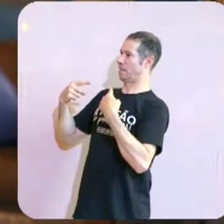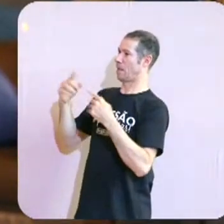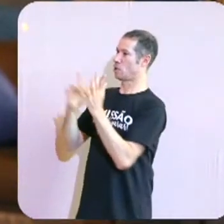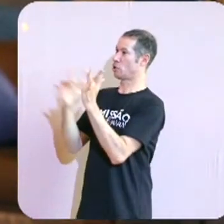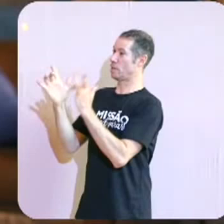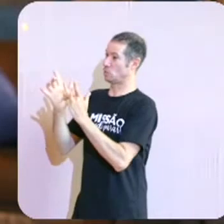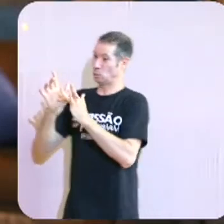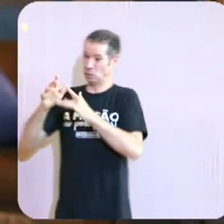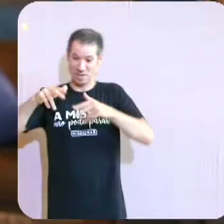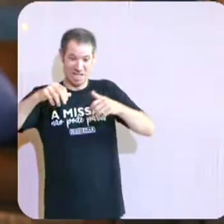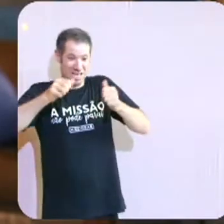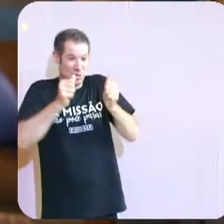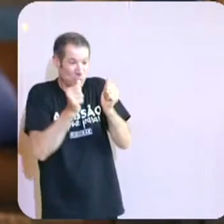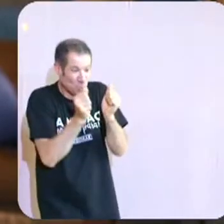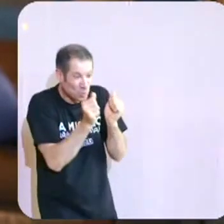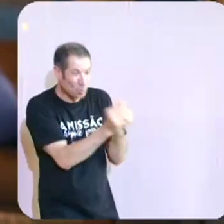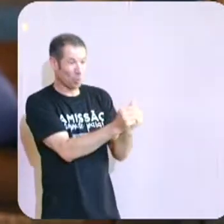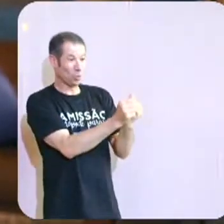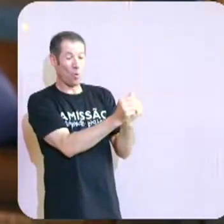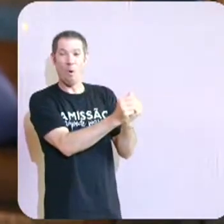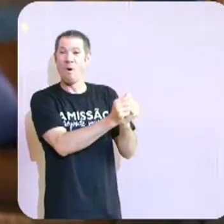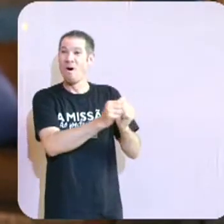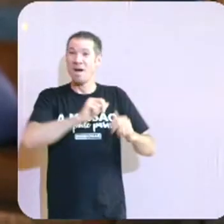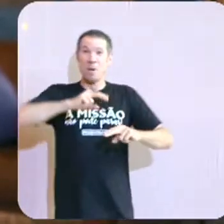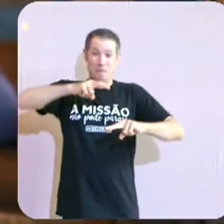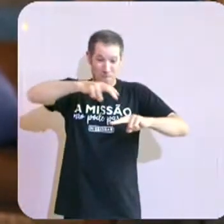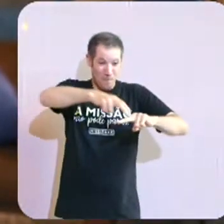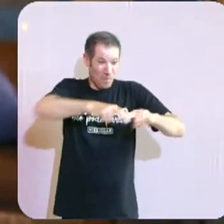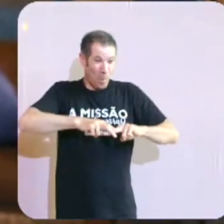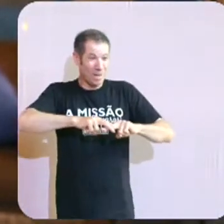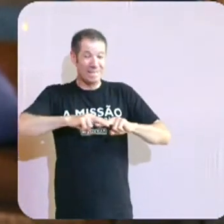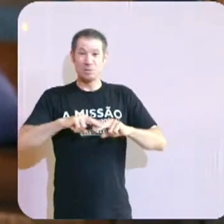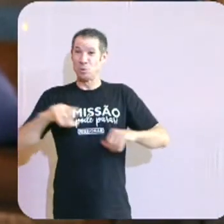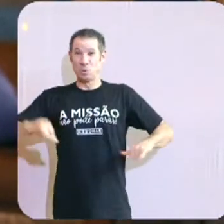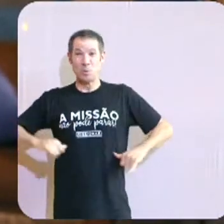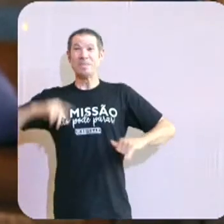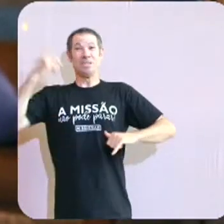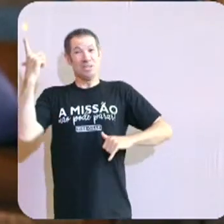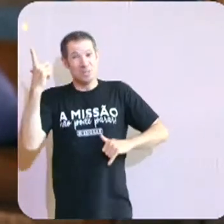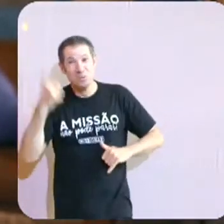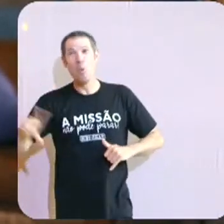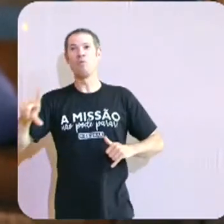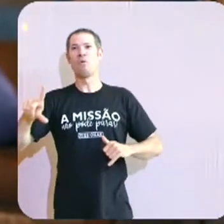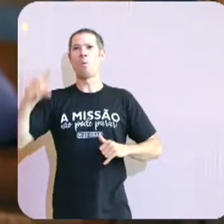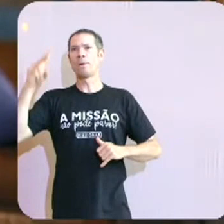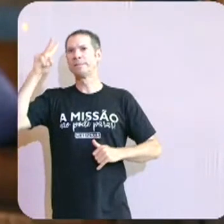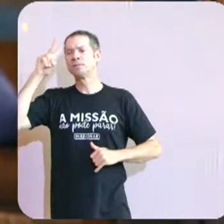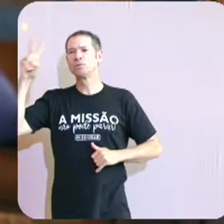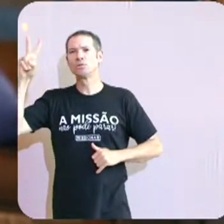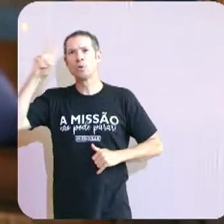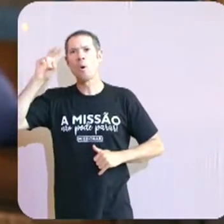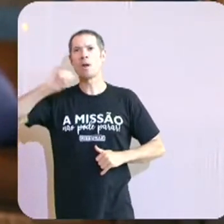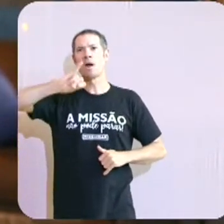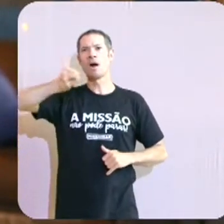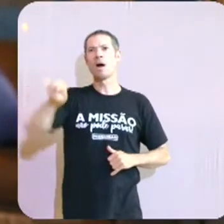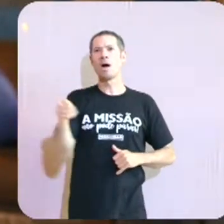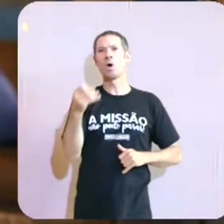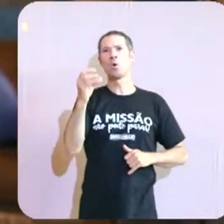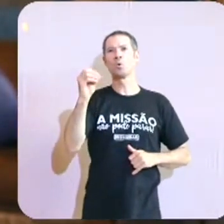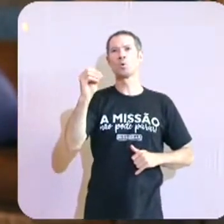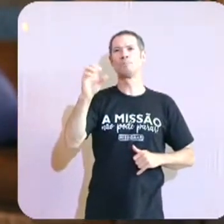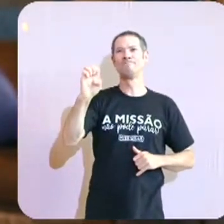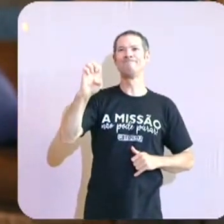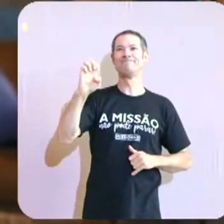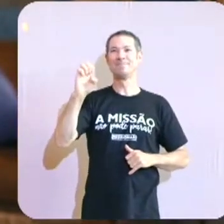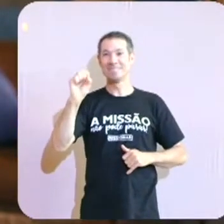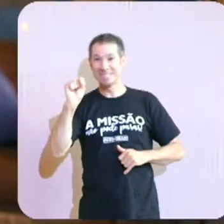estava ao meu lado. E eu passaria por isso tudo outra vez. Essa é a história de José. Alguém